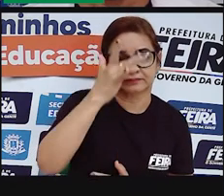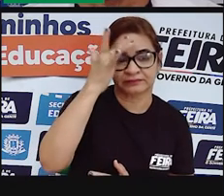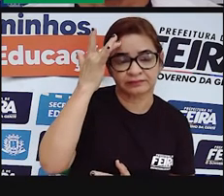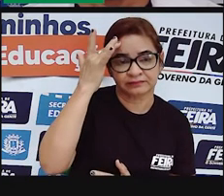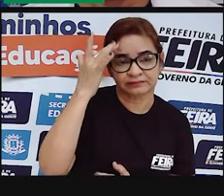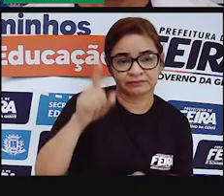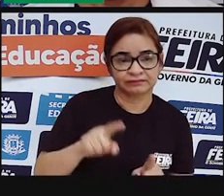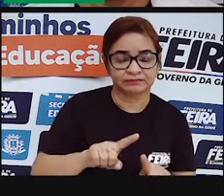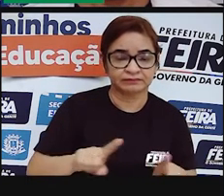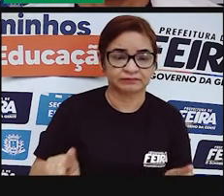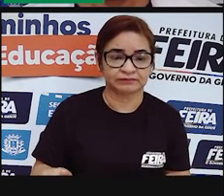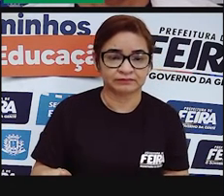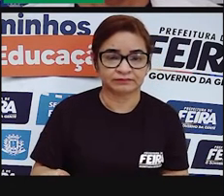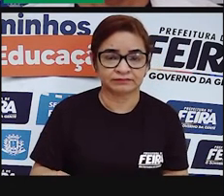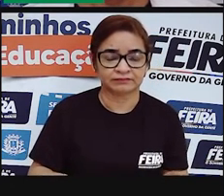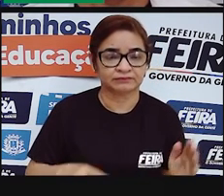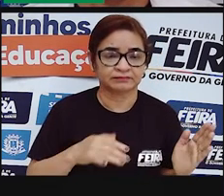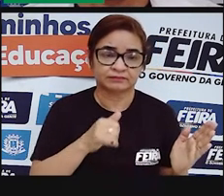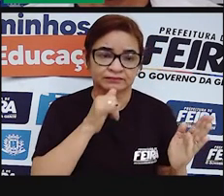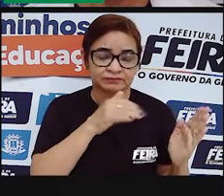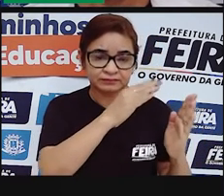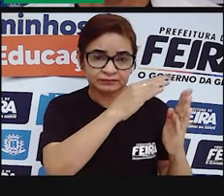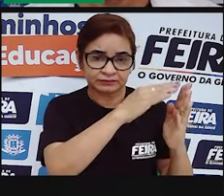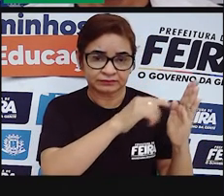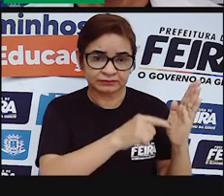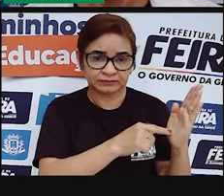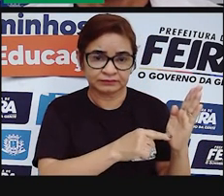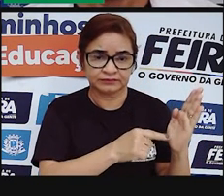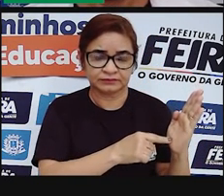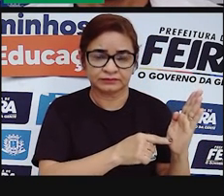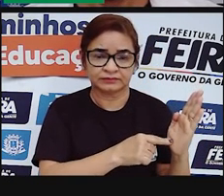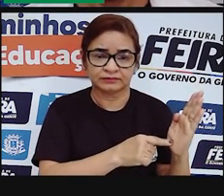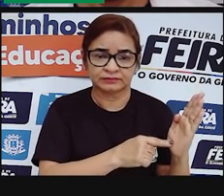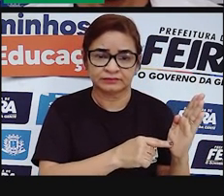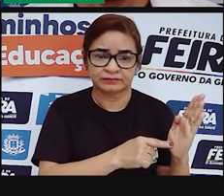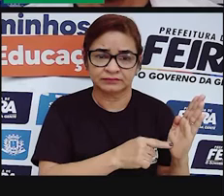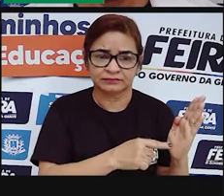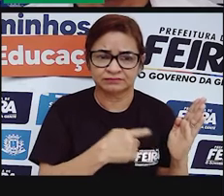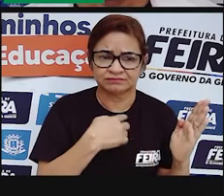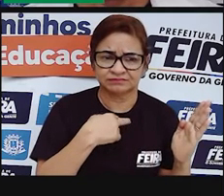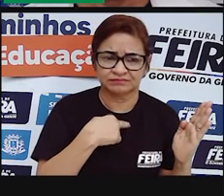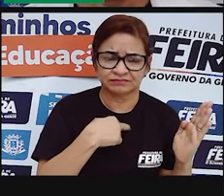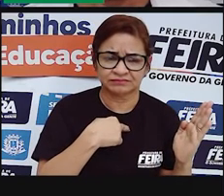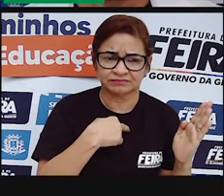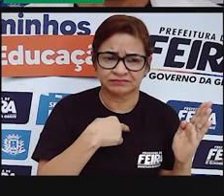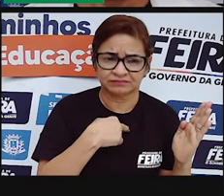Né? Características humanas a seres não humanos. Por exemplo, uma parede,